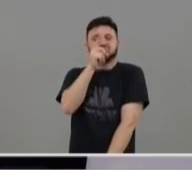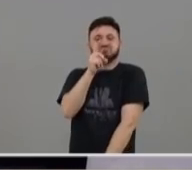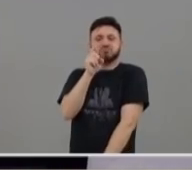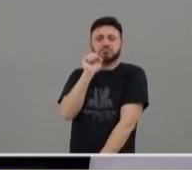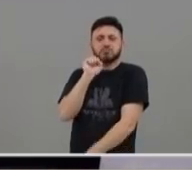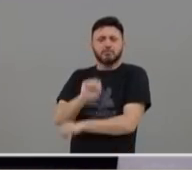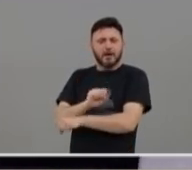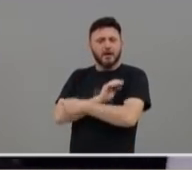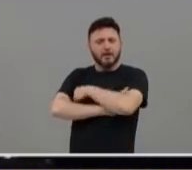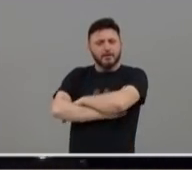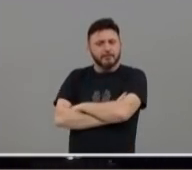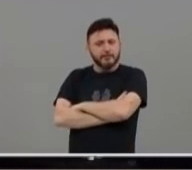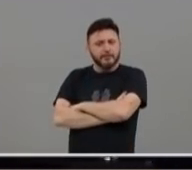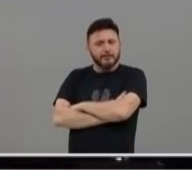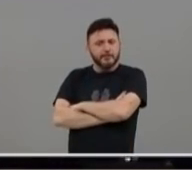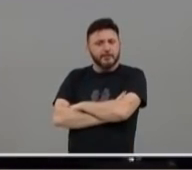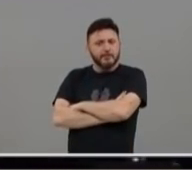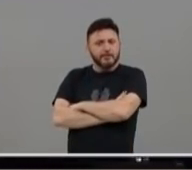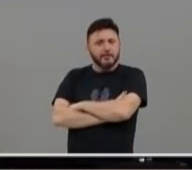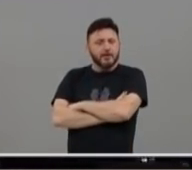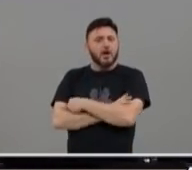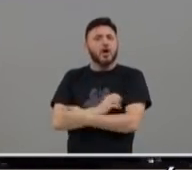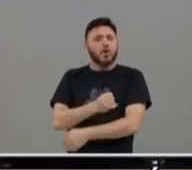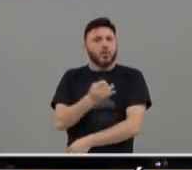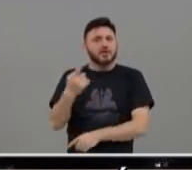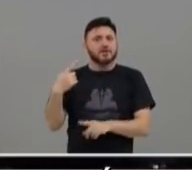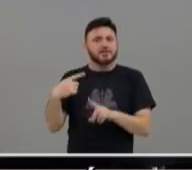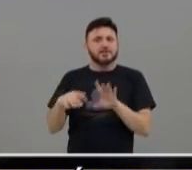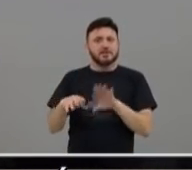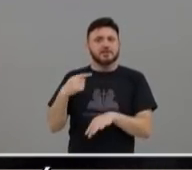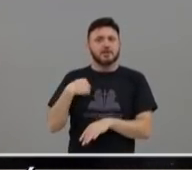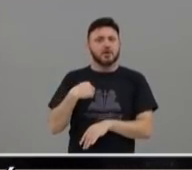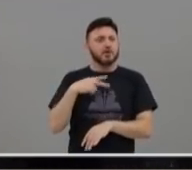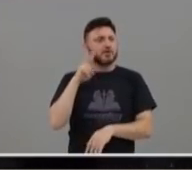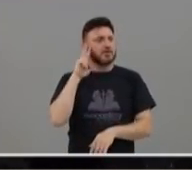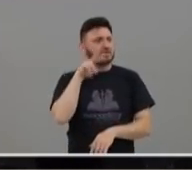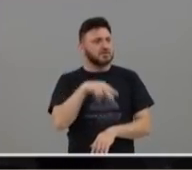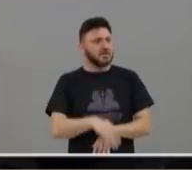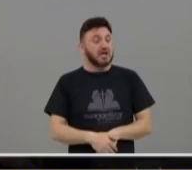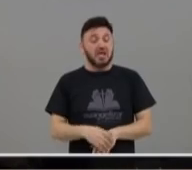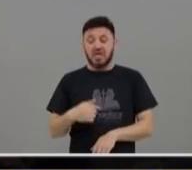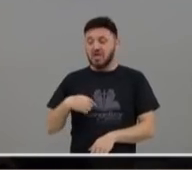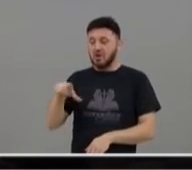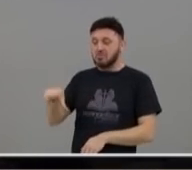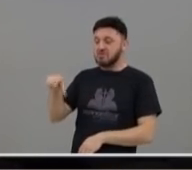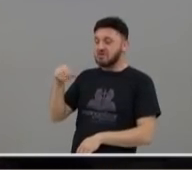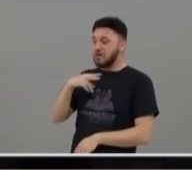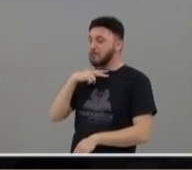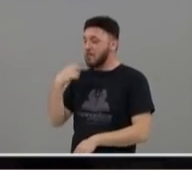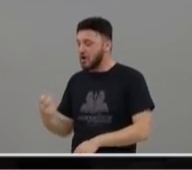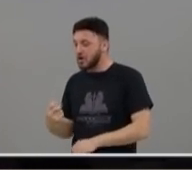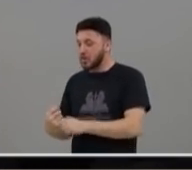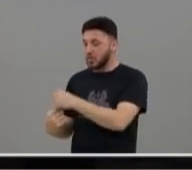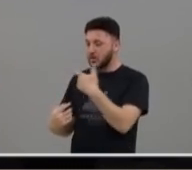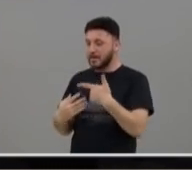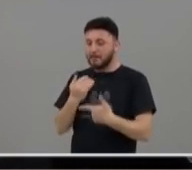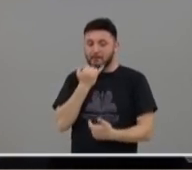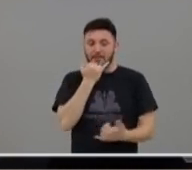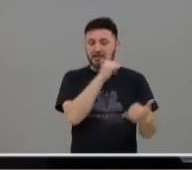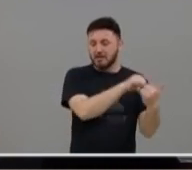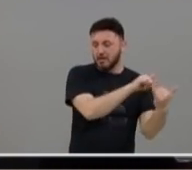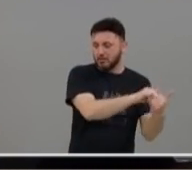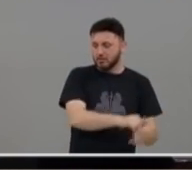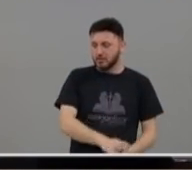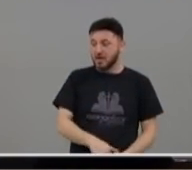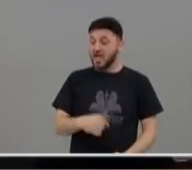orgulhoso, orgulhosa. Quantas vezes eu escuto gente assim, eu prefiro a morte do que pedir perdão para aquela pessoa. Eu vou pisar